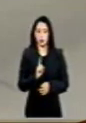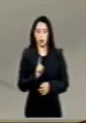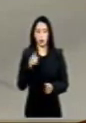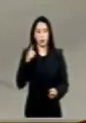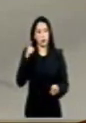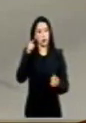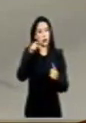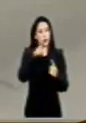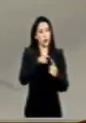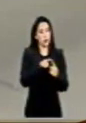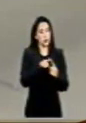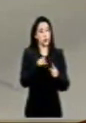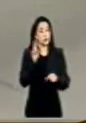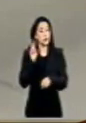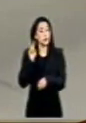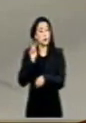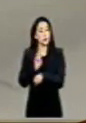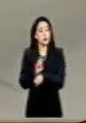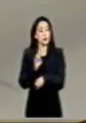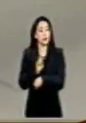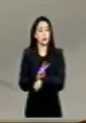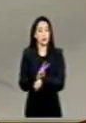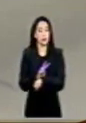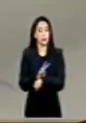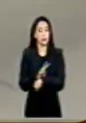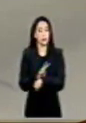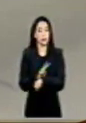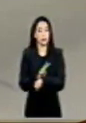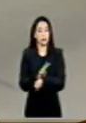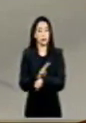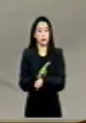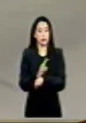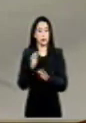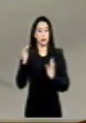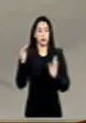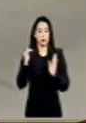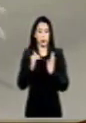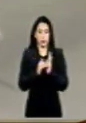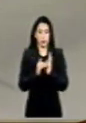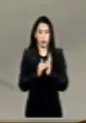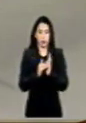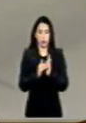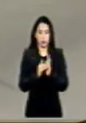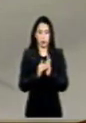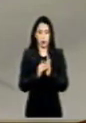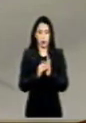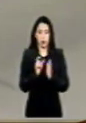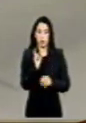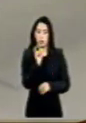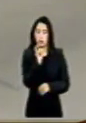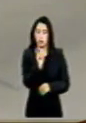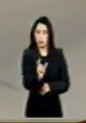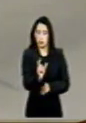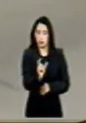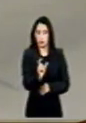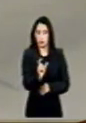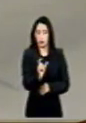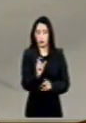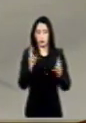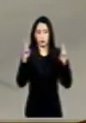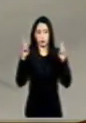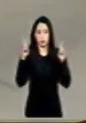objetivo para proteger a instituição. Nas palavras de Sua Excelência, abre